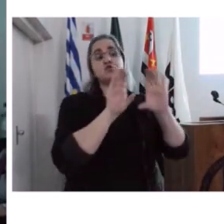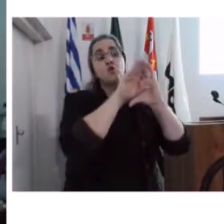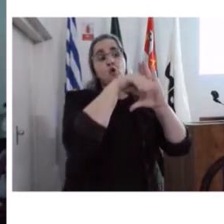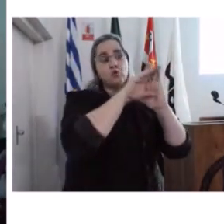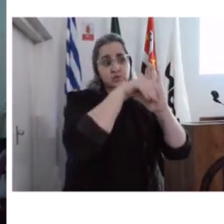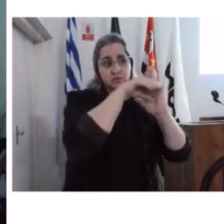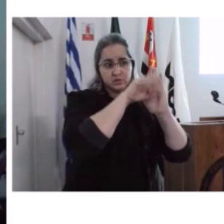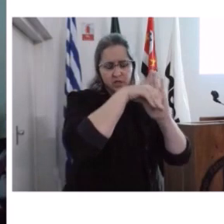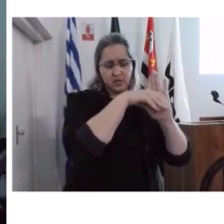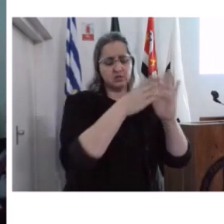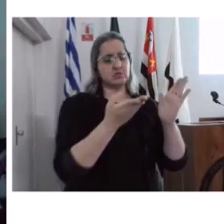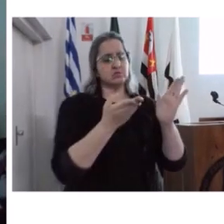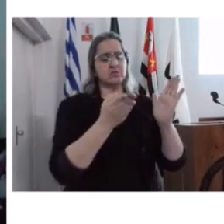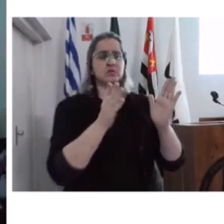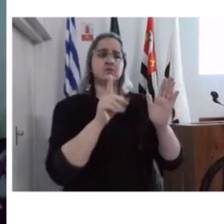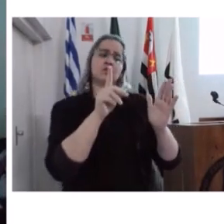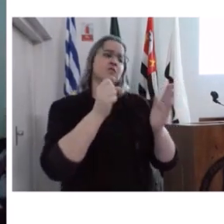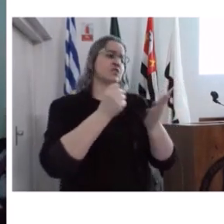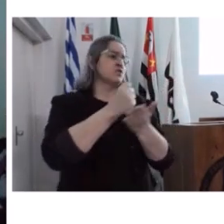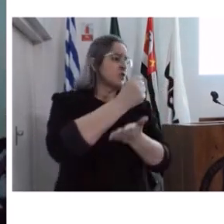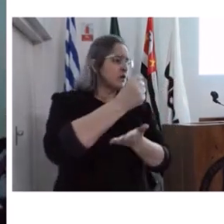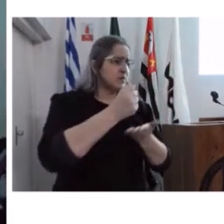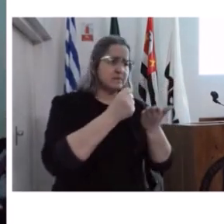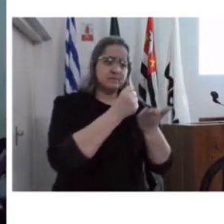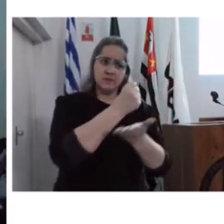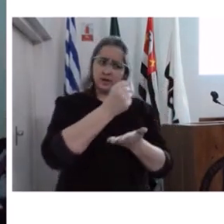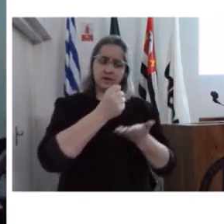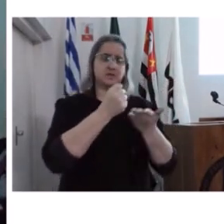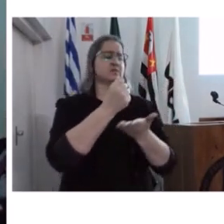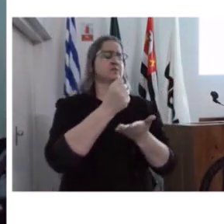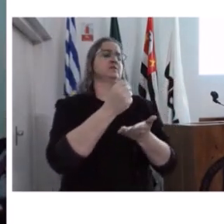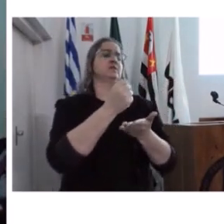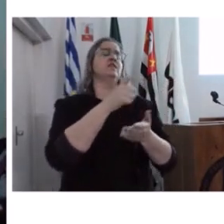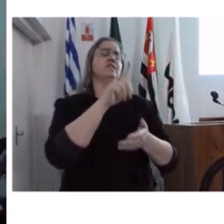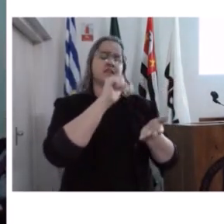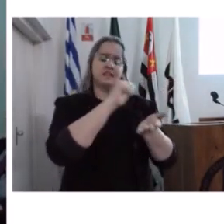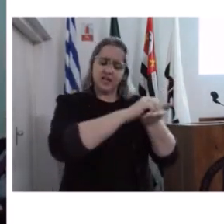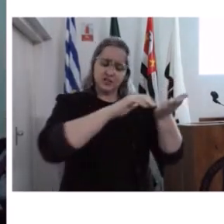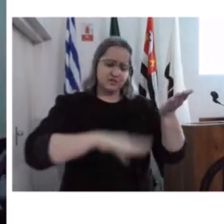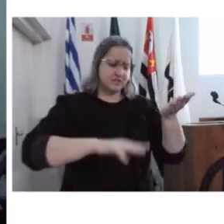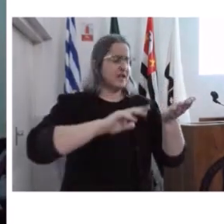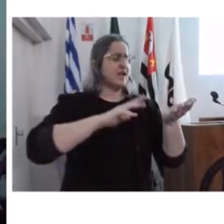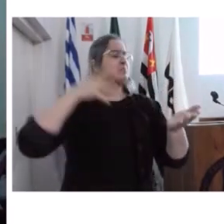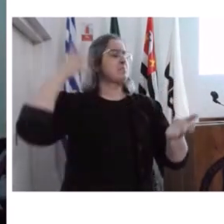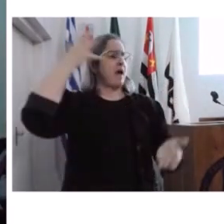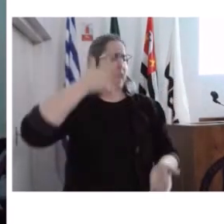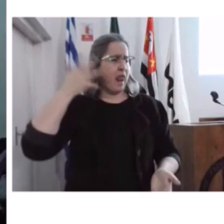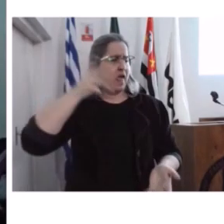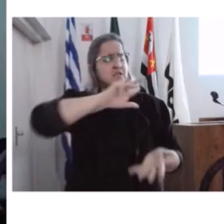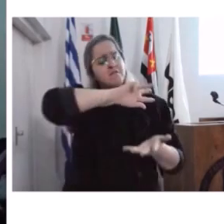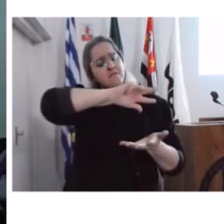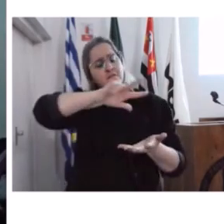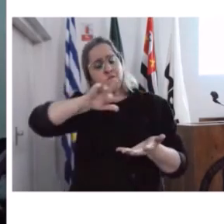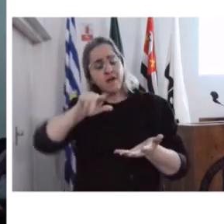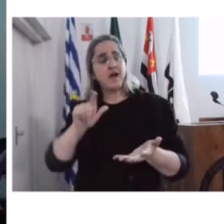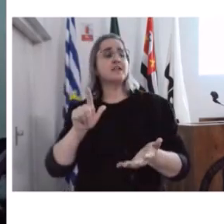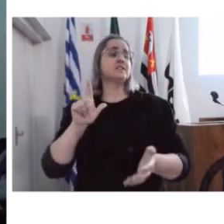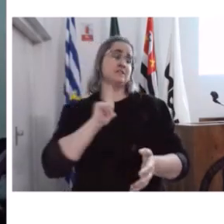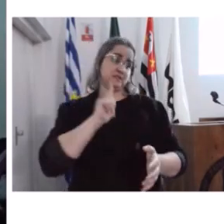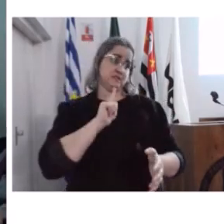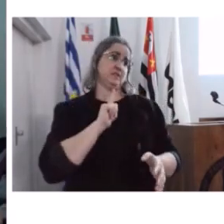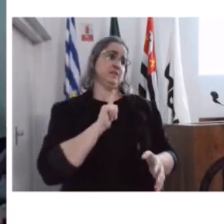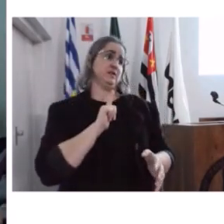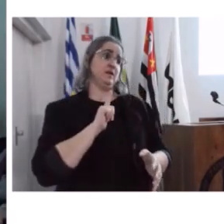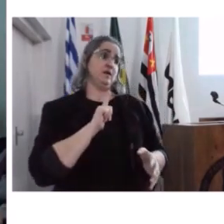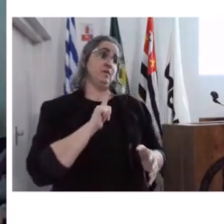E é claro, gente, que isso é só um passant. Nós teremos muitas atividades, muitas palestras, né? Para a proposta